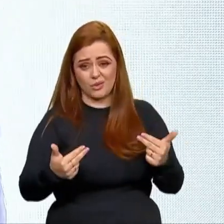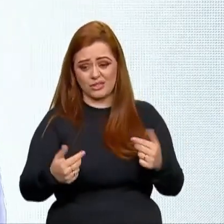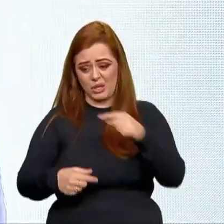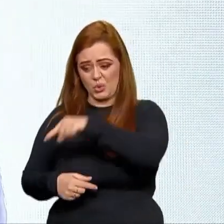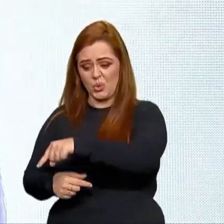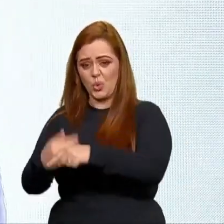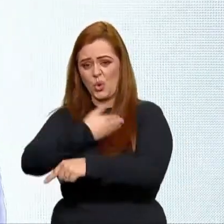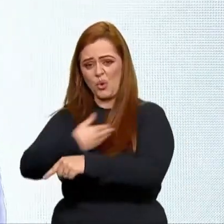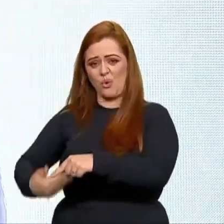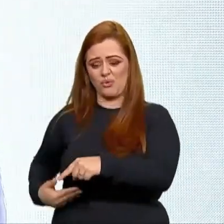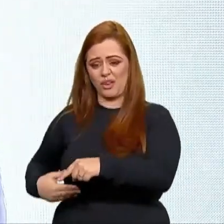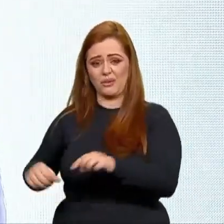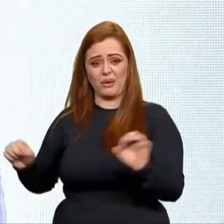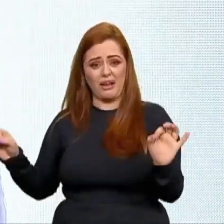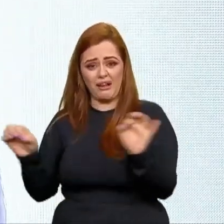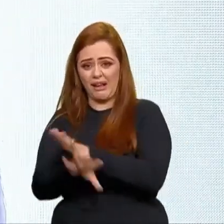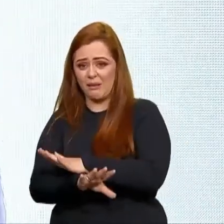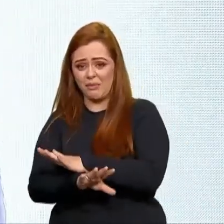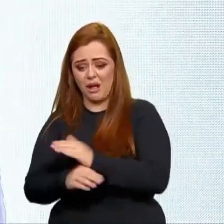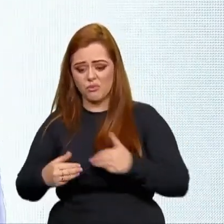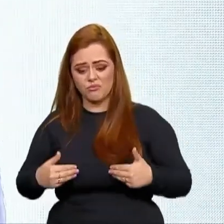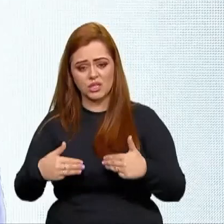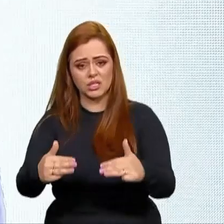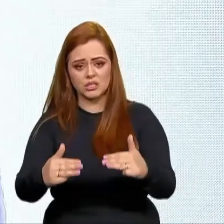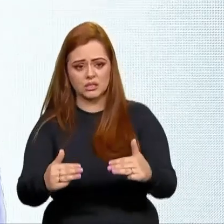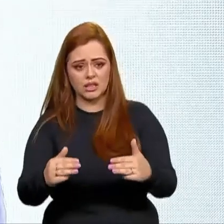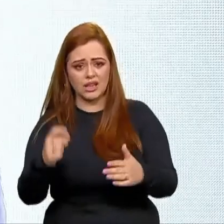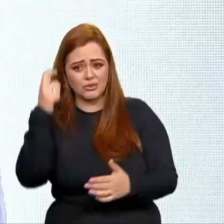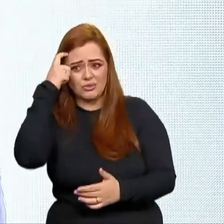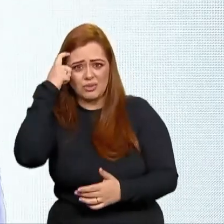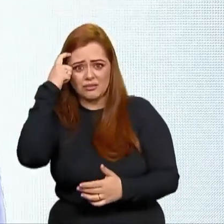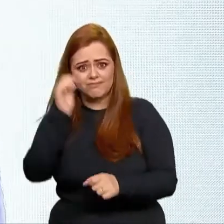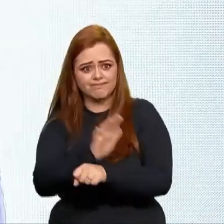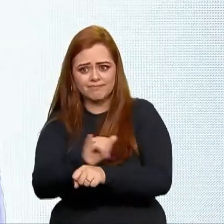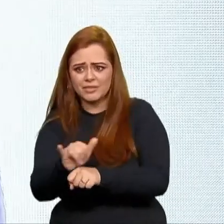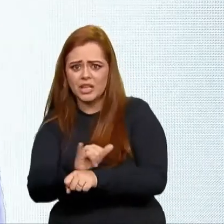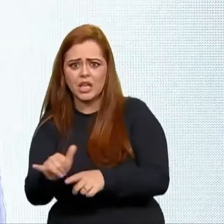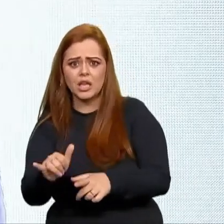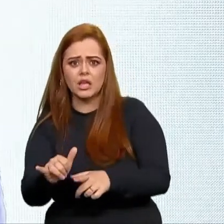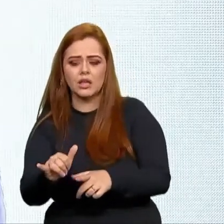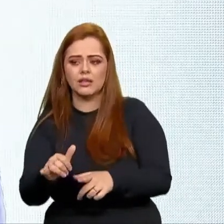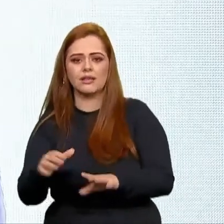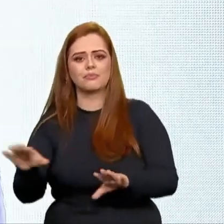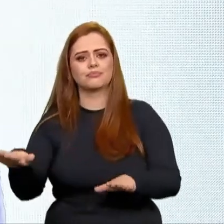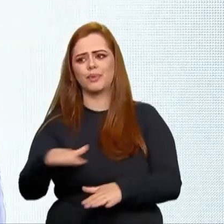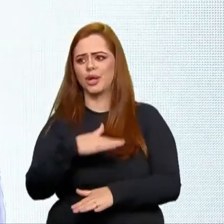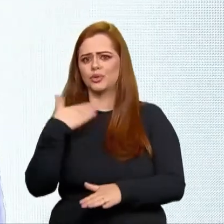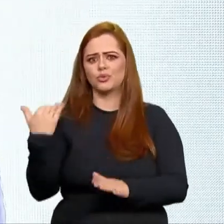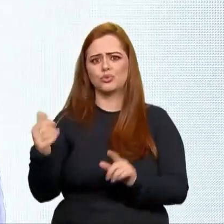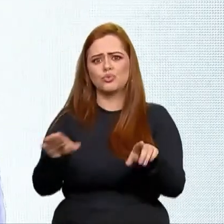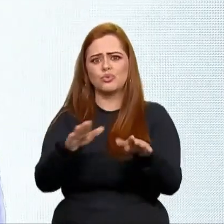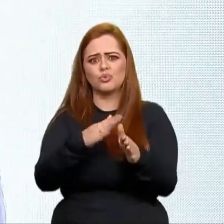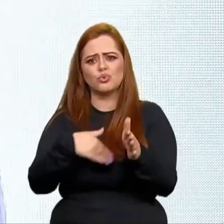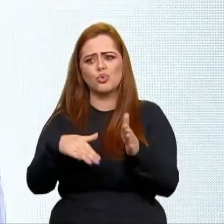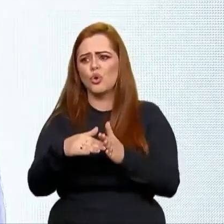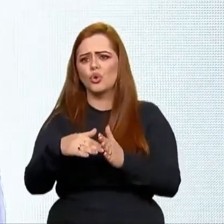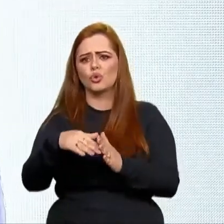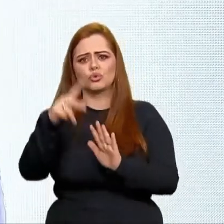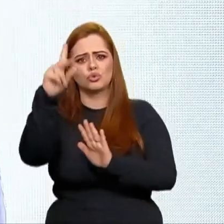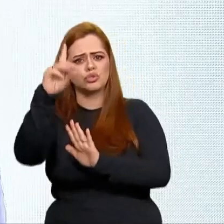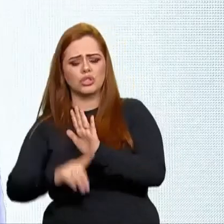o Ministério do Planejamento e, com isso, senhoras e senhores, matou o direito do Brasil planejar seus